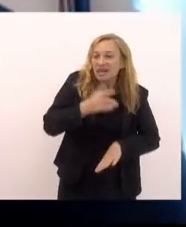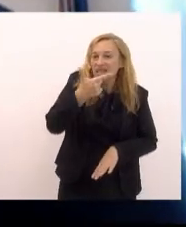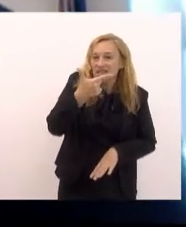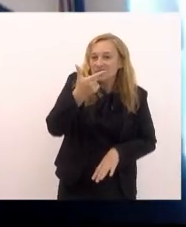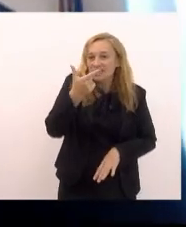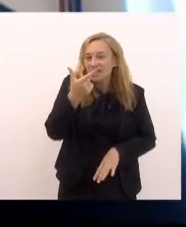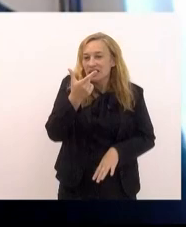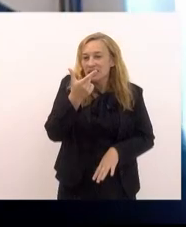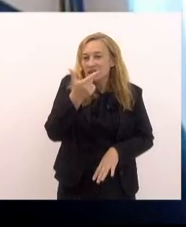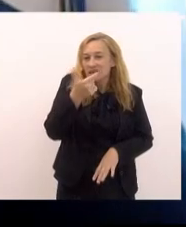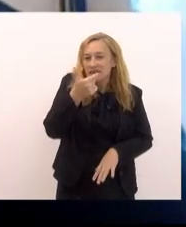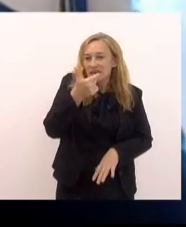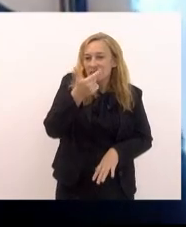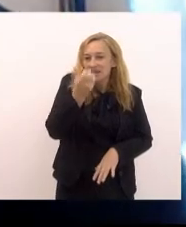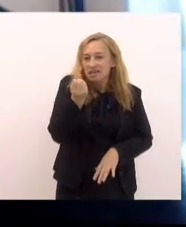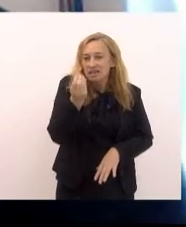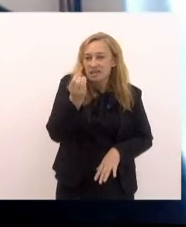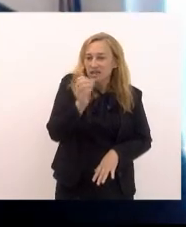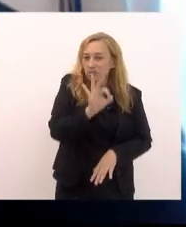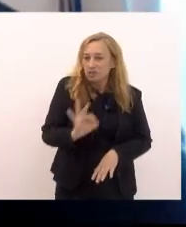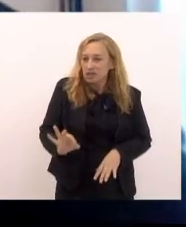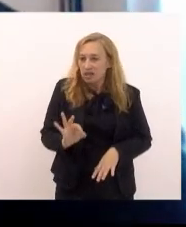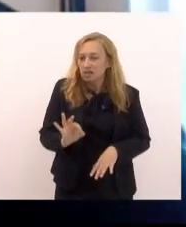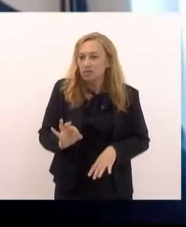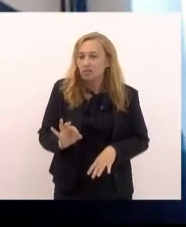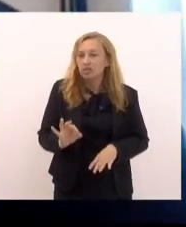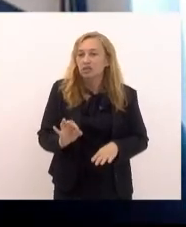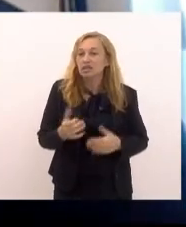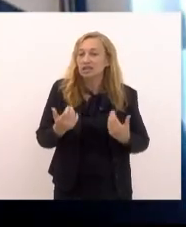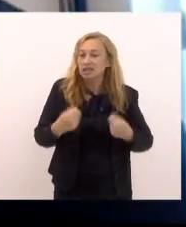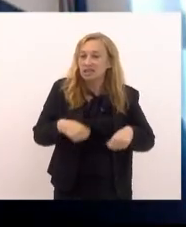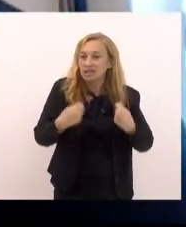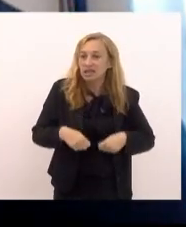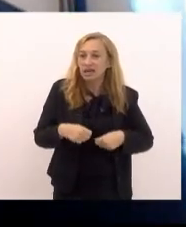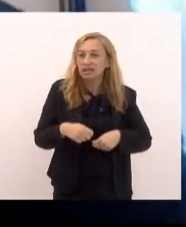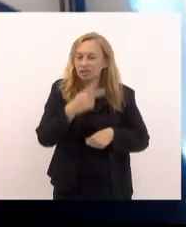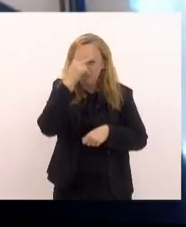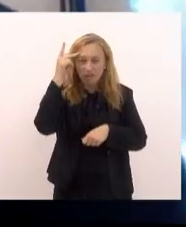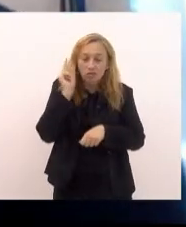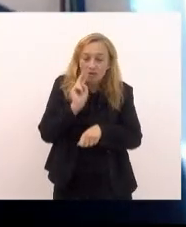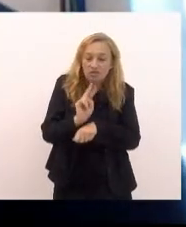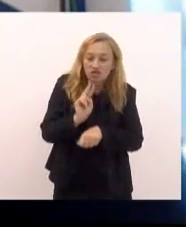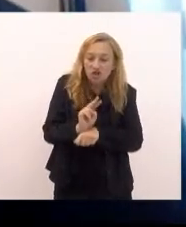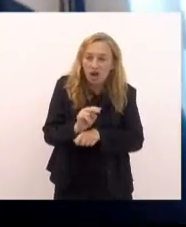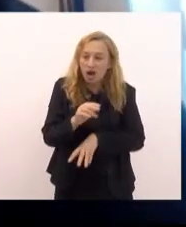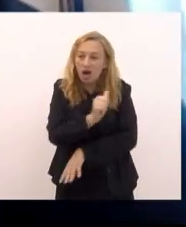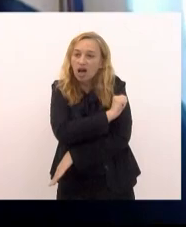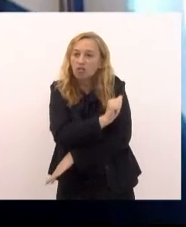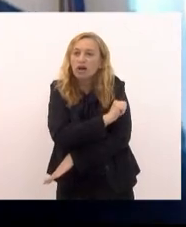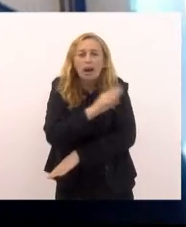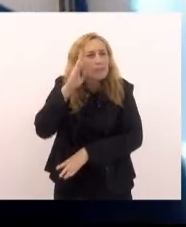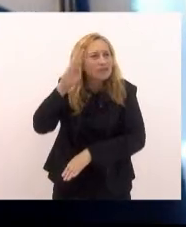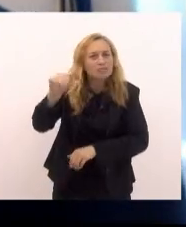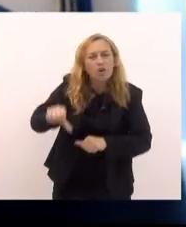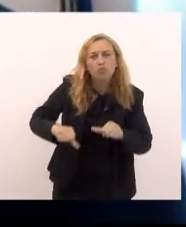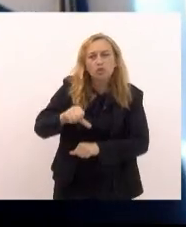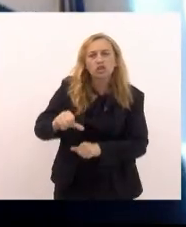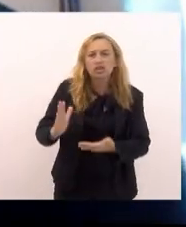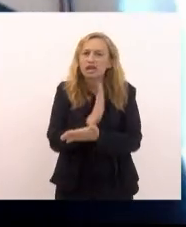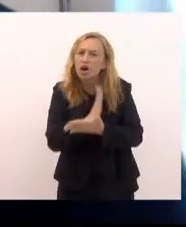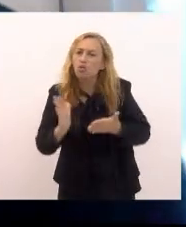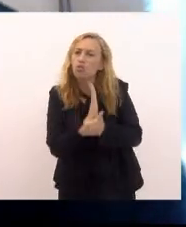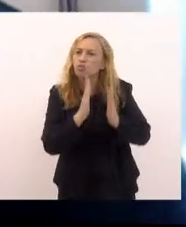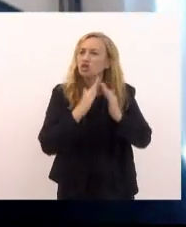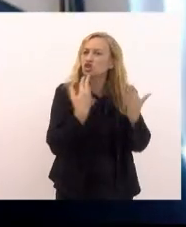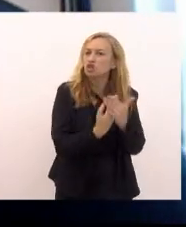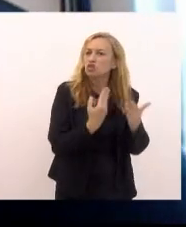tinham carência de inspetores. De lá para cá, a principal mudança foi que algumas escolas